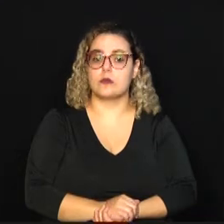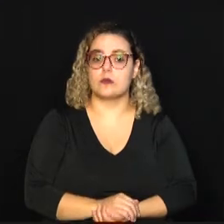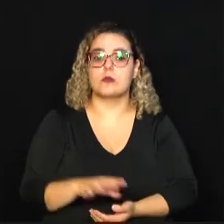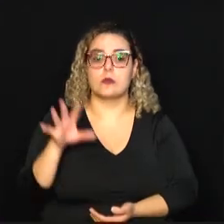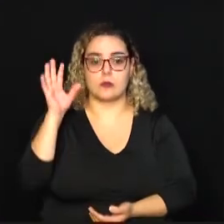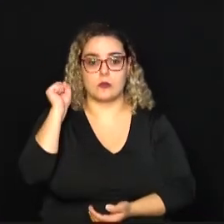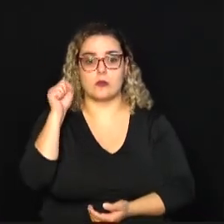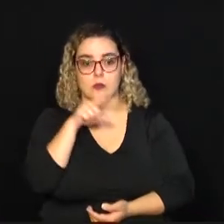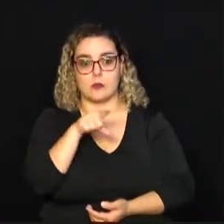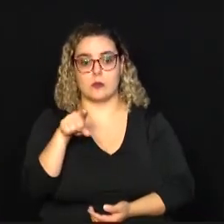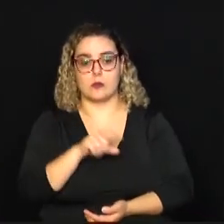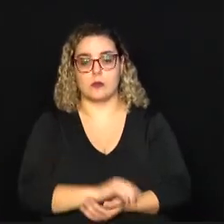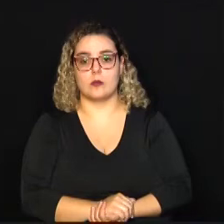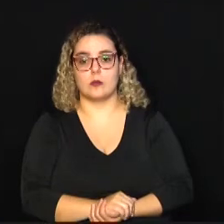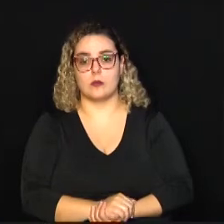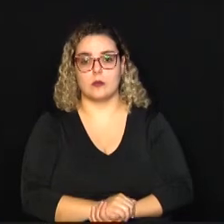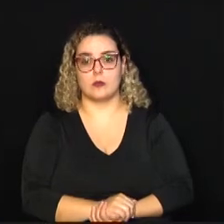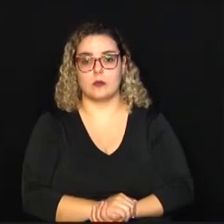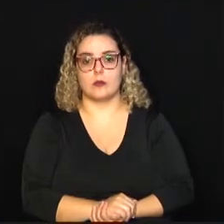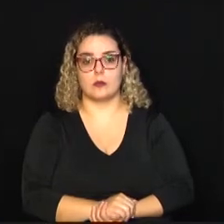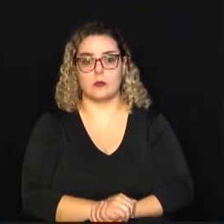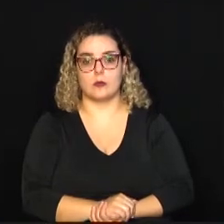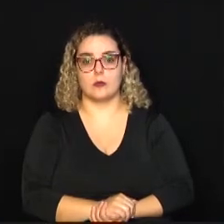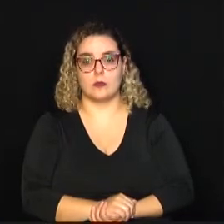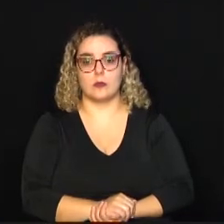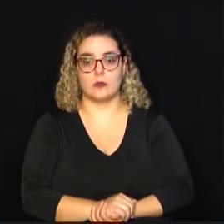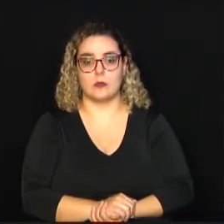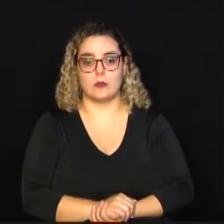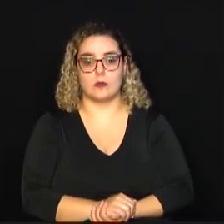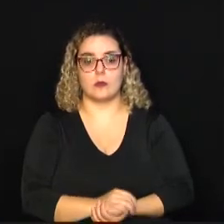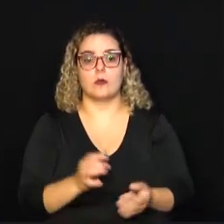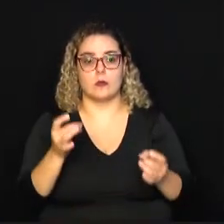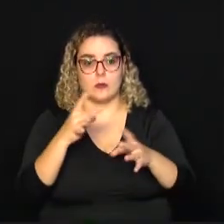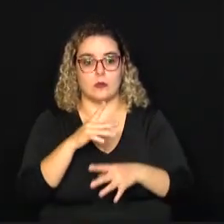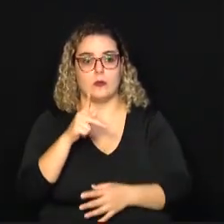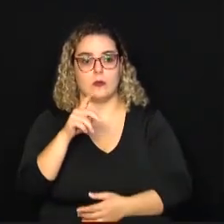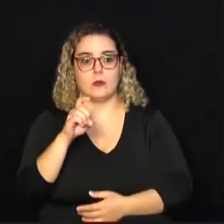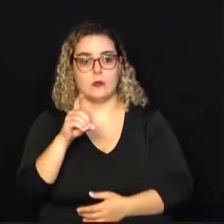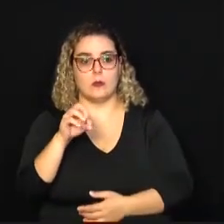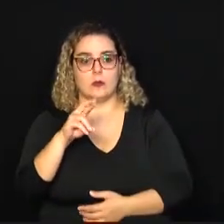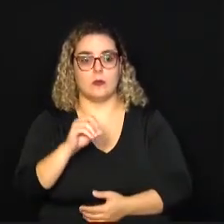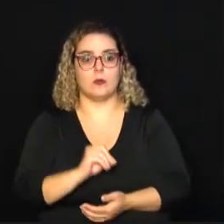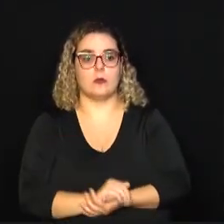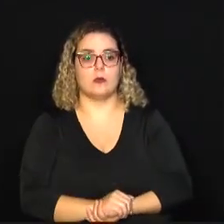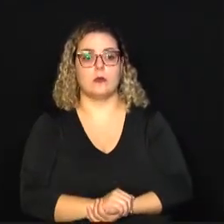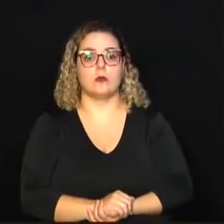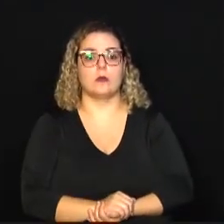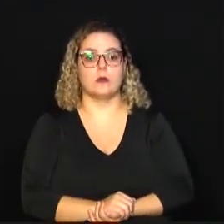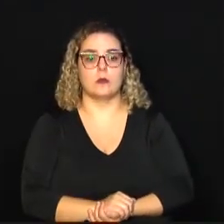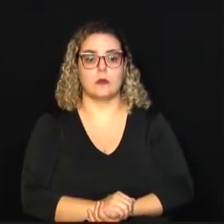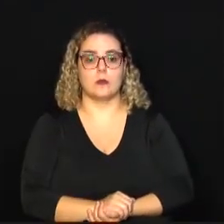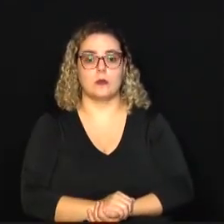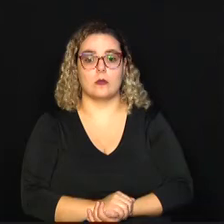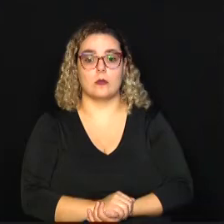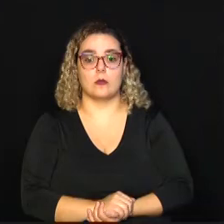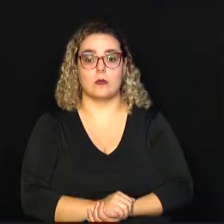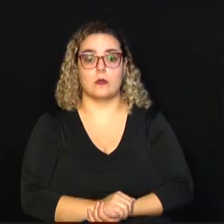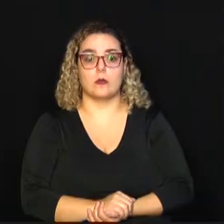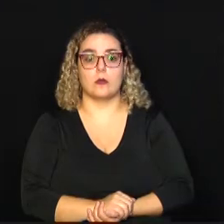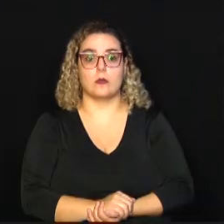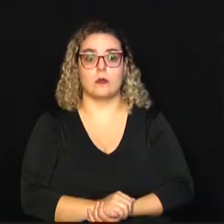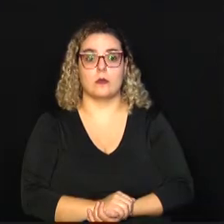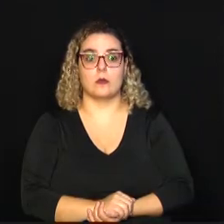agora? Estou ouvindo. Assim que ele terminar, eu peço para você falar. Sobre qual que é o papel que os funcionários... Tá. Vocês voltaram a me